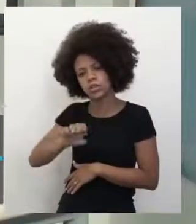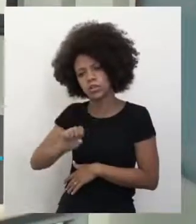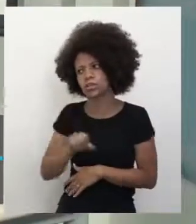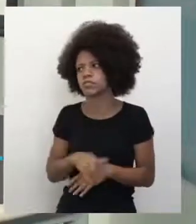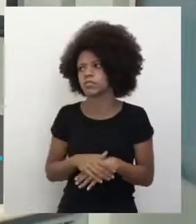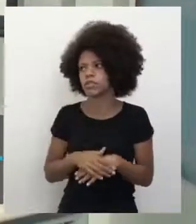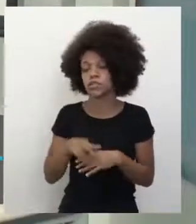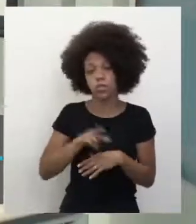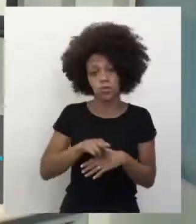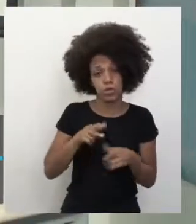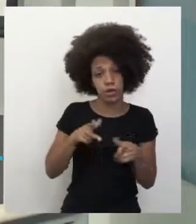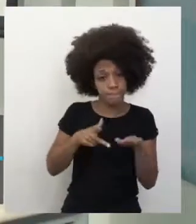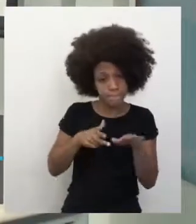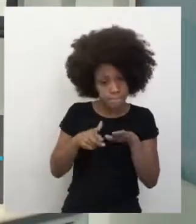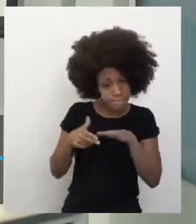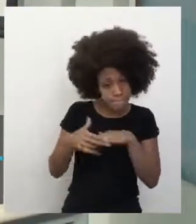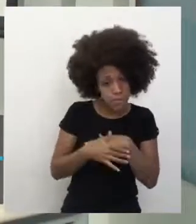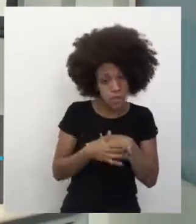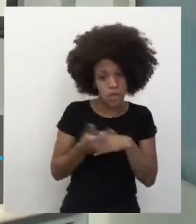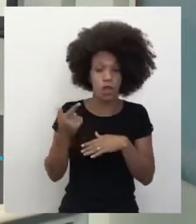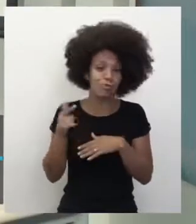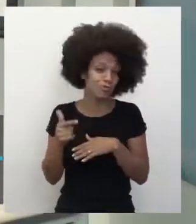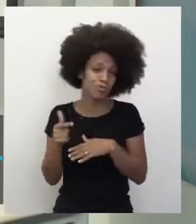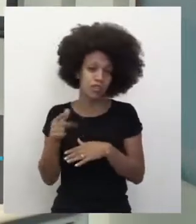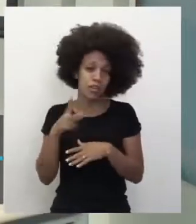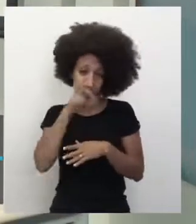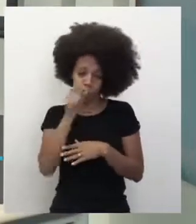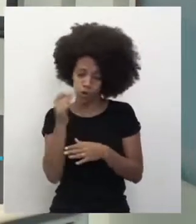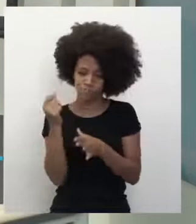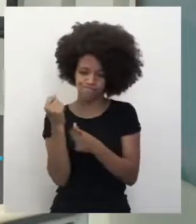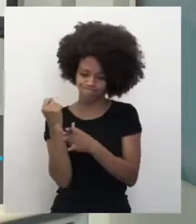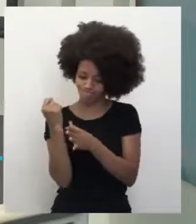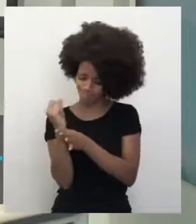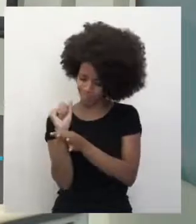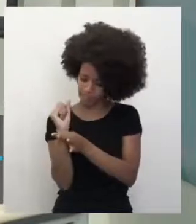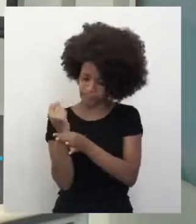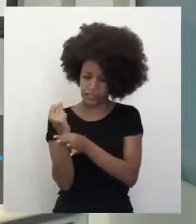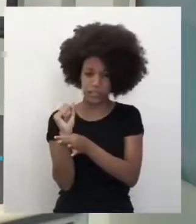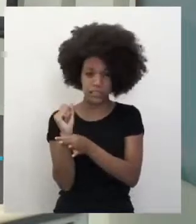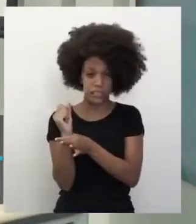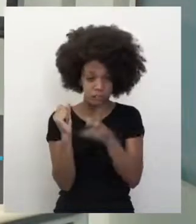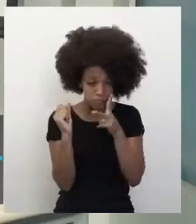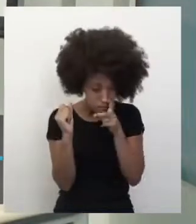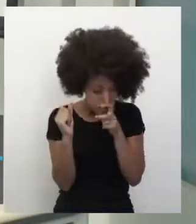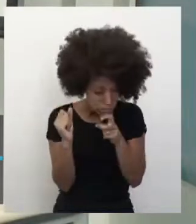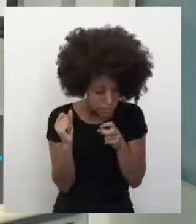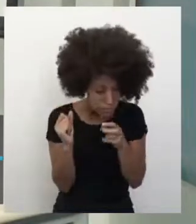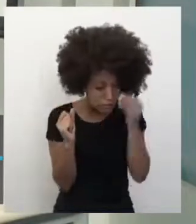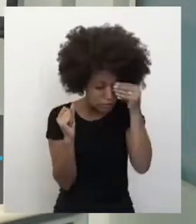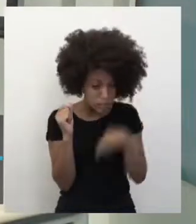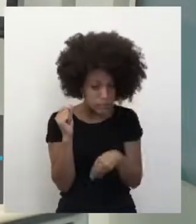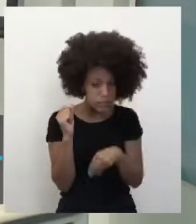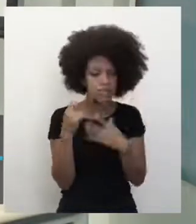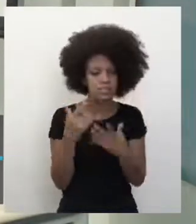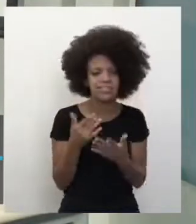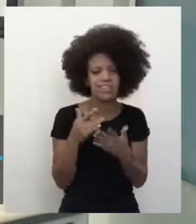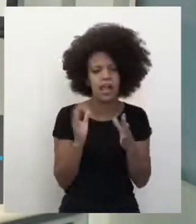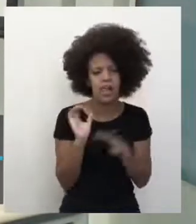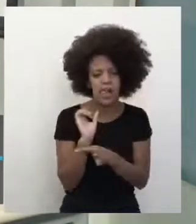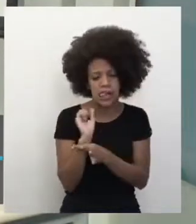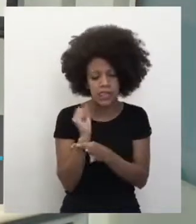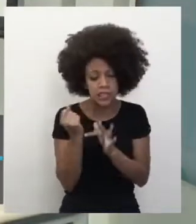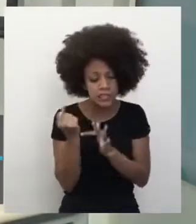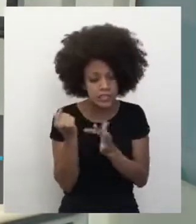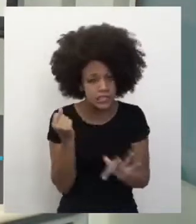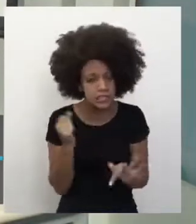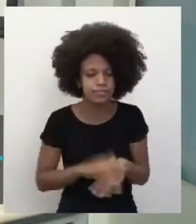mosaico. Eu não tinha muito força nos pulsos. E o torquesto tem que ter bastante força. Eu acabei desistindo, porque eu vendi até há pouco tempo.